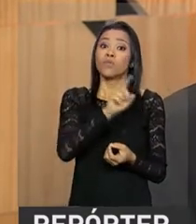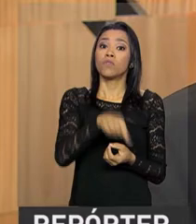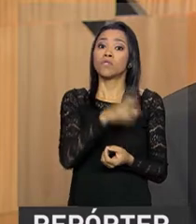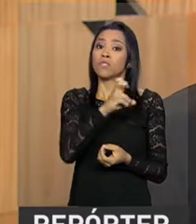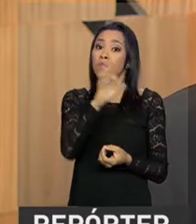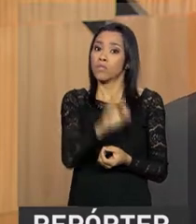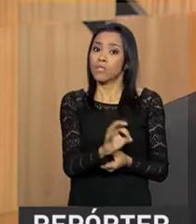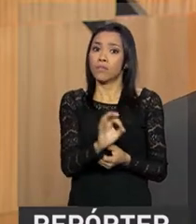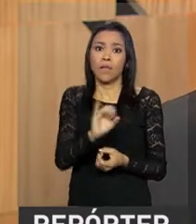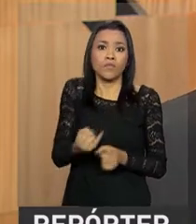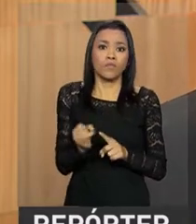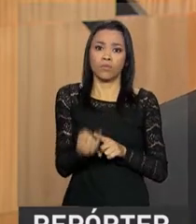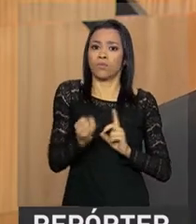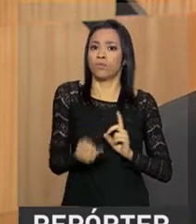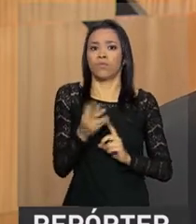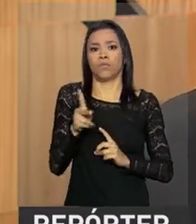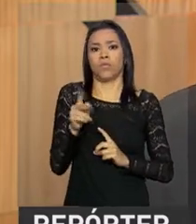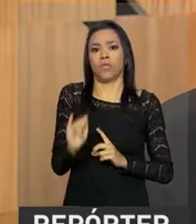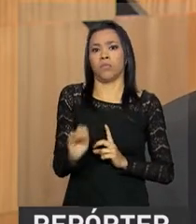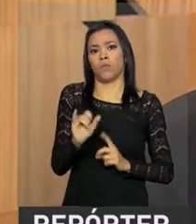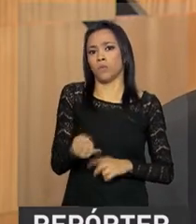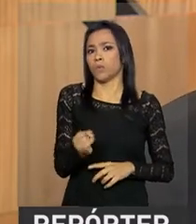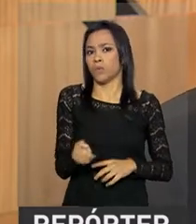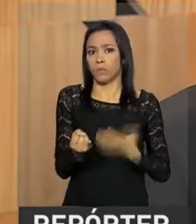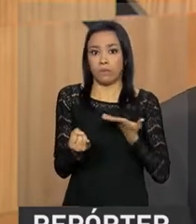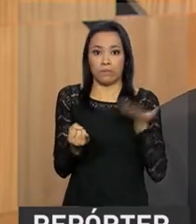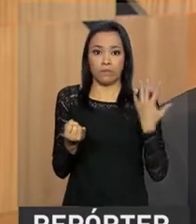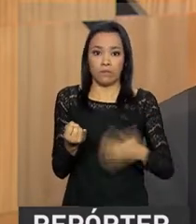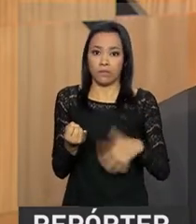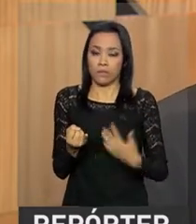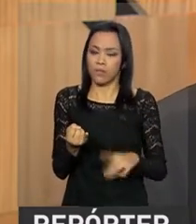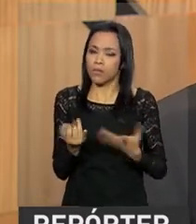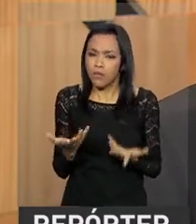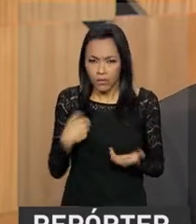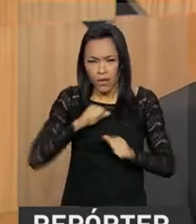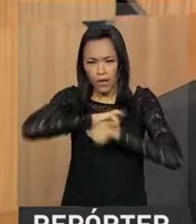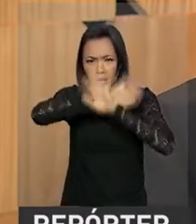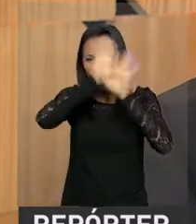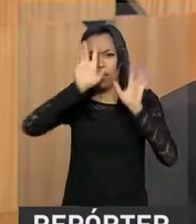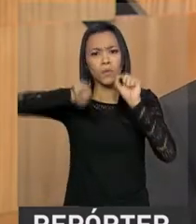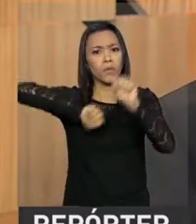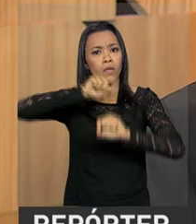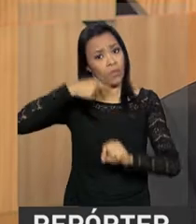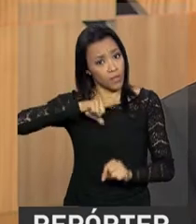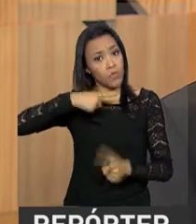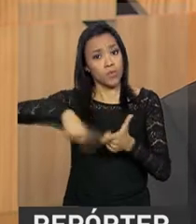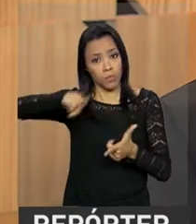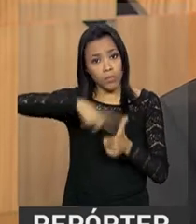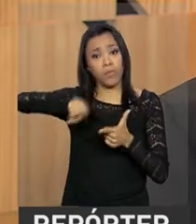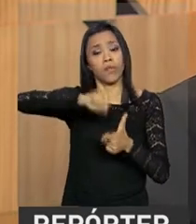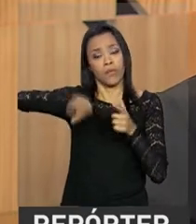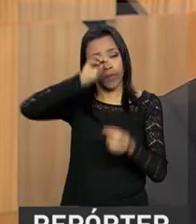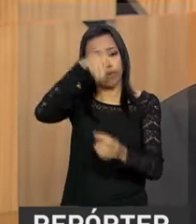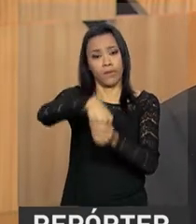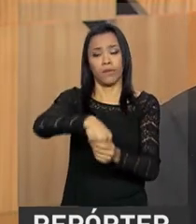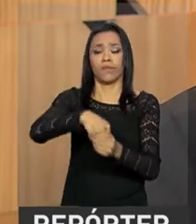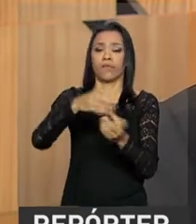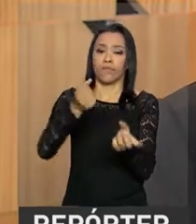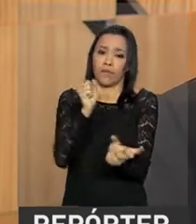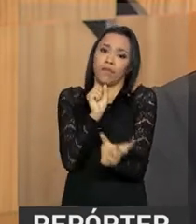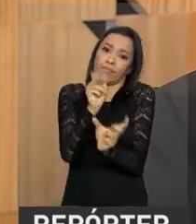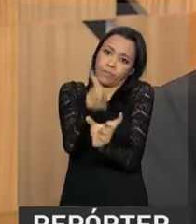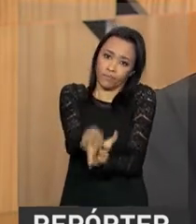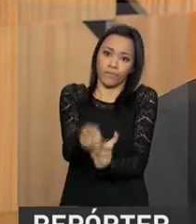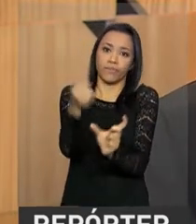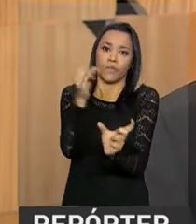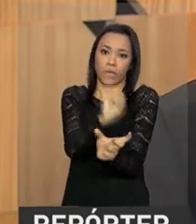juros então é sob esse ponto de vista claramente nós temos um problema de financiamento da previdência como está hoje